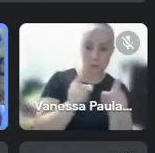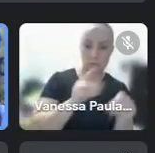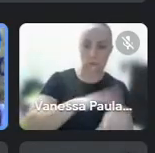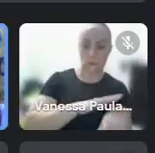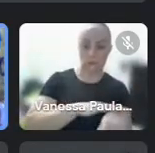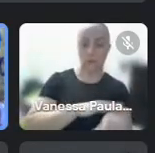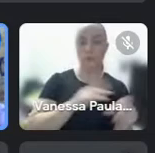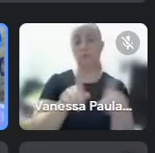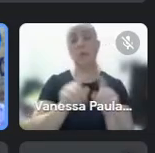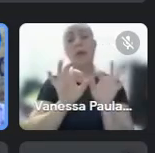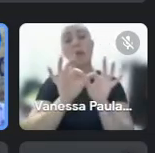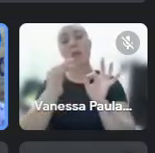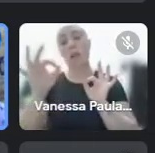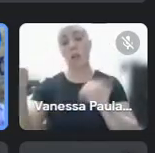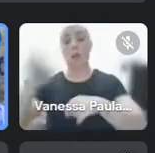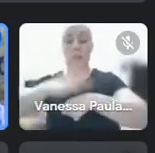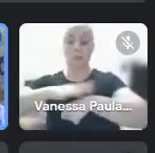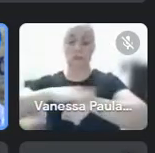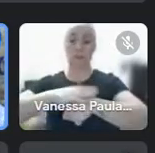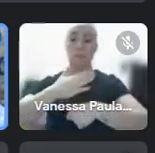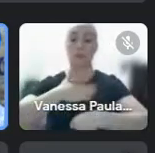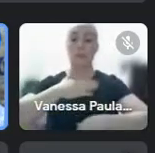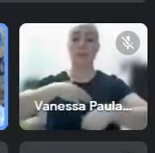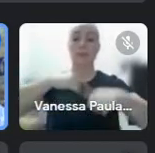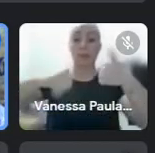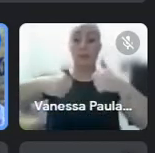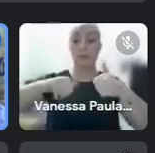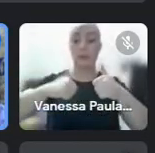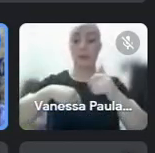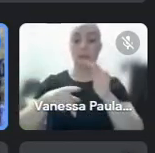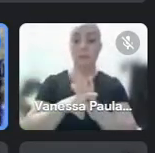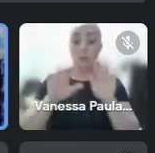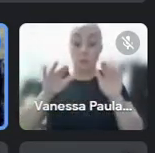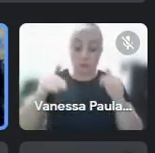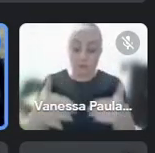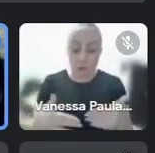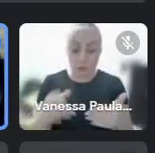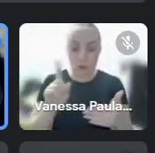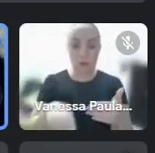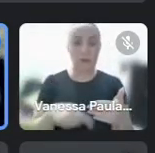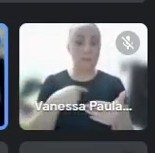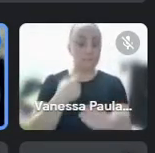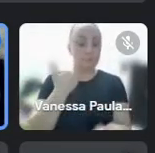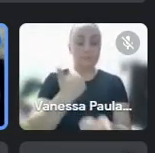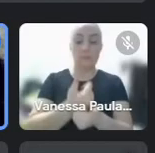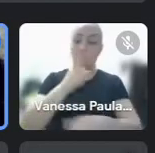prazo. A minha análise macroscópica, por exemplo, ela é um resultado imediato.